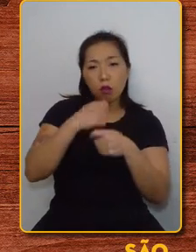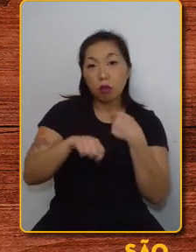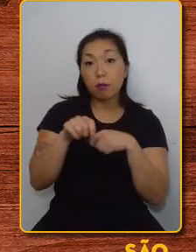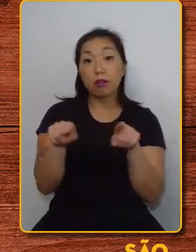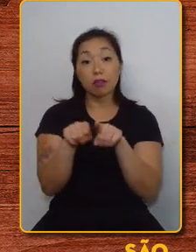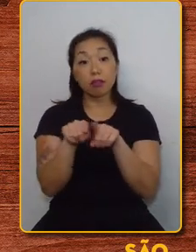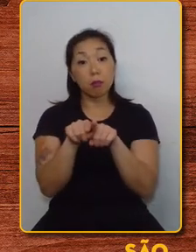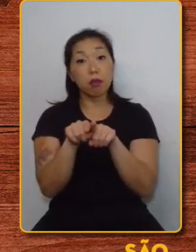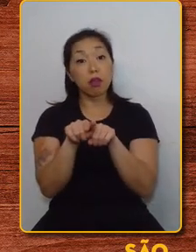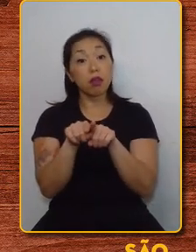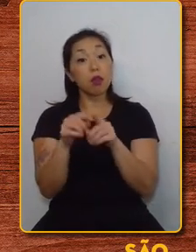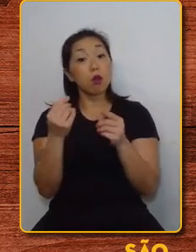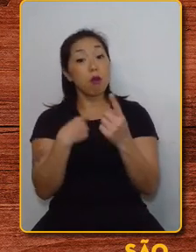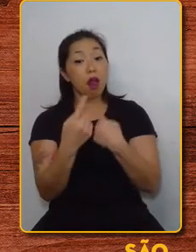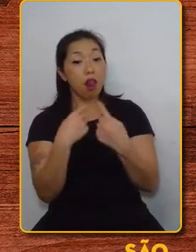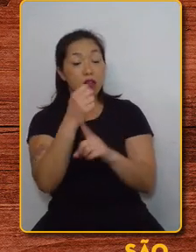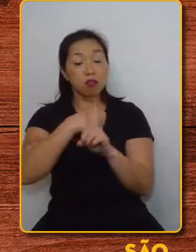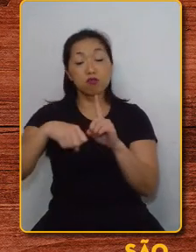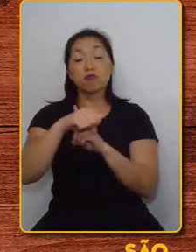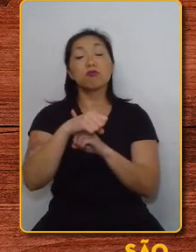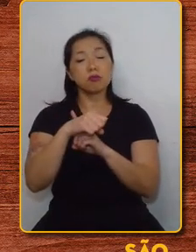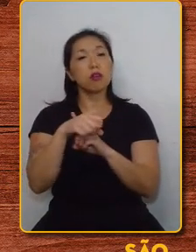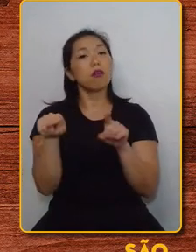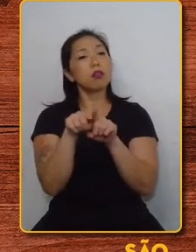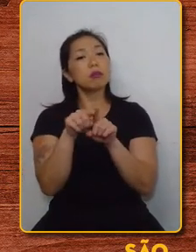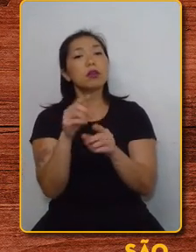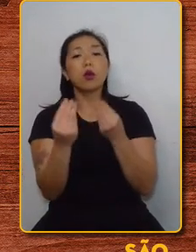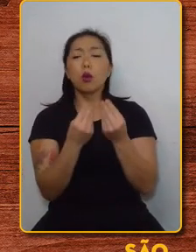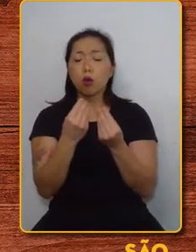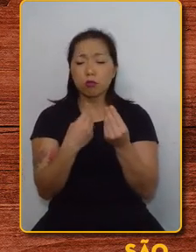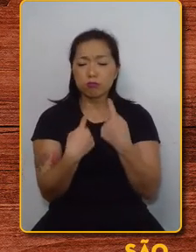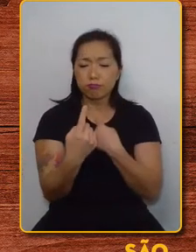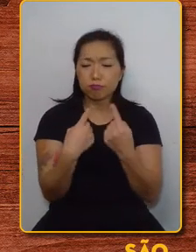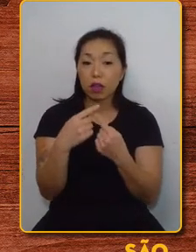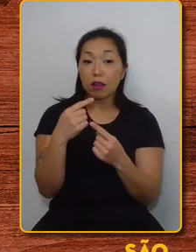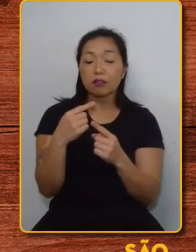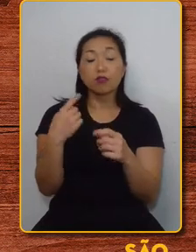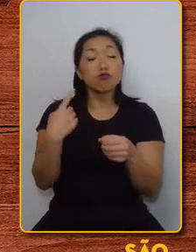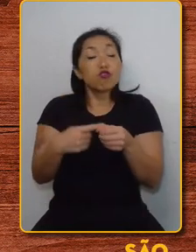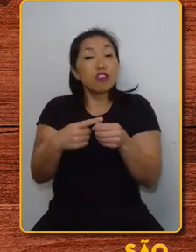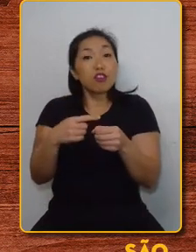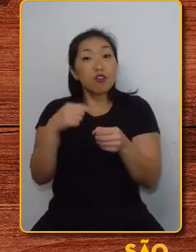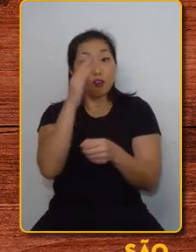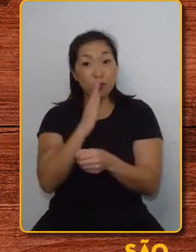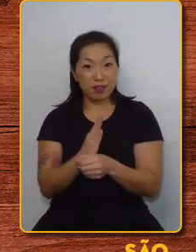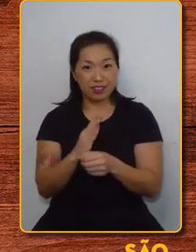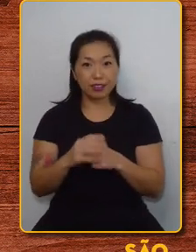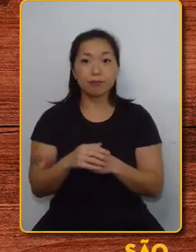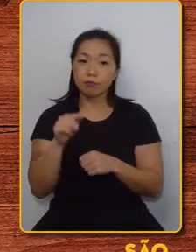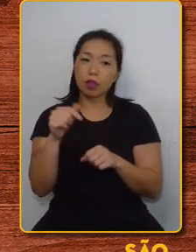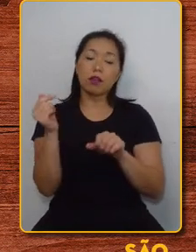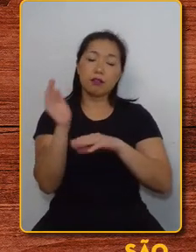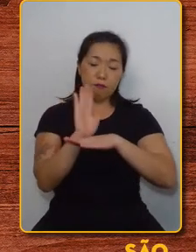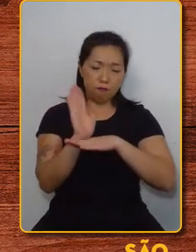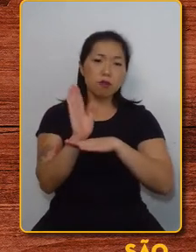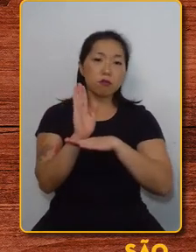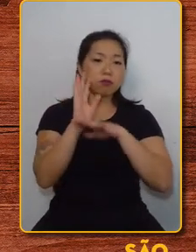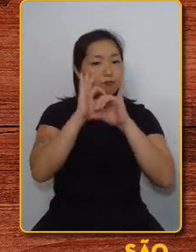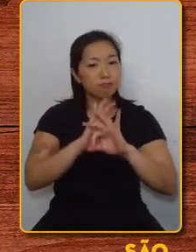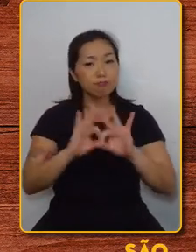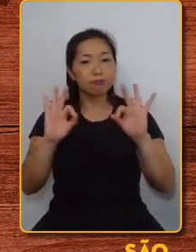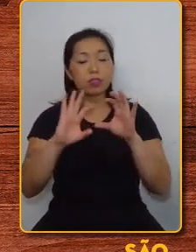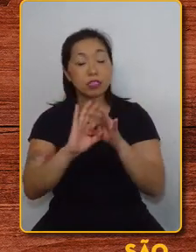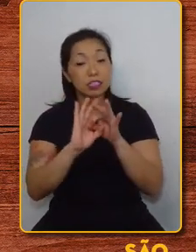os afetos no interior do nosso país. É muito bonito. Esse filme está disponível, então, na plataforma Belas Artes à la